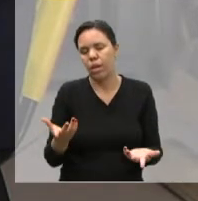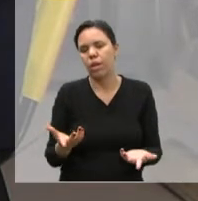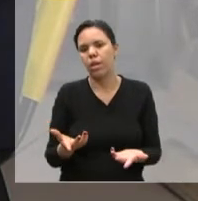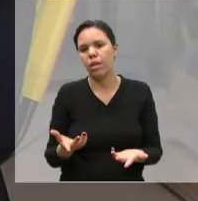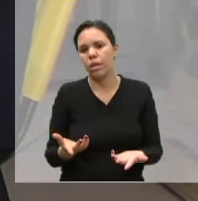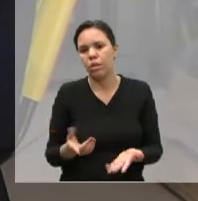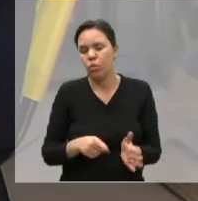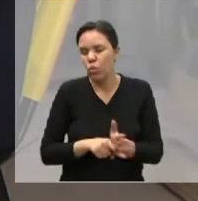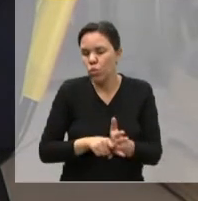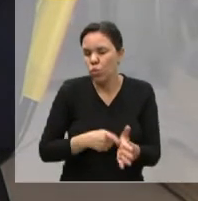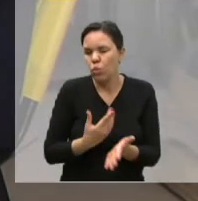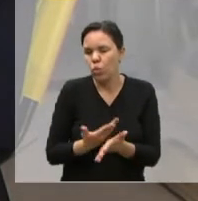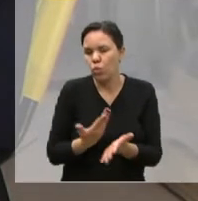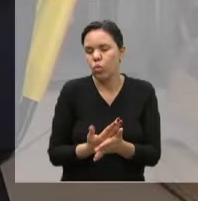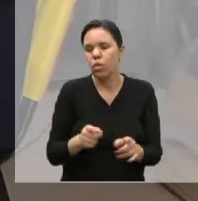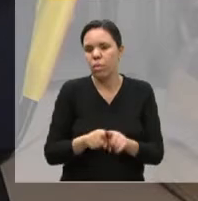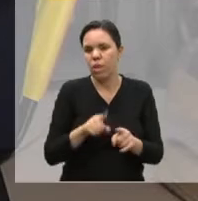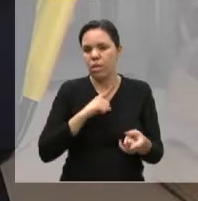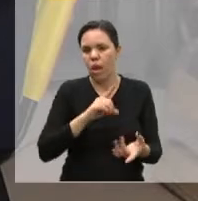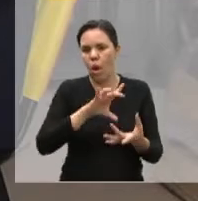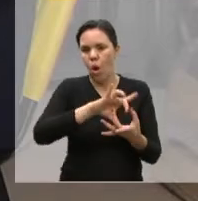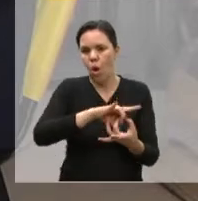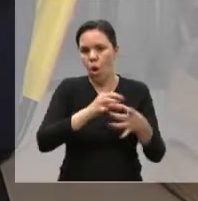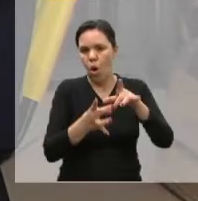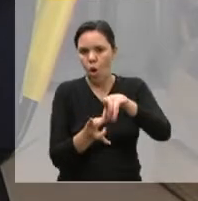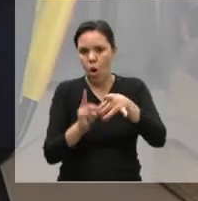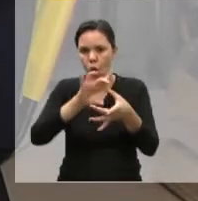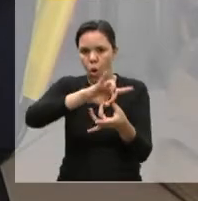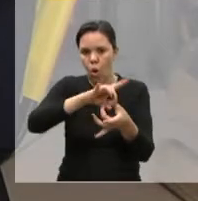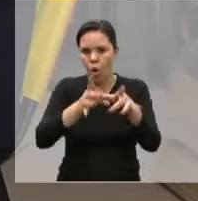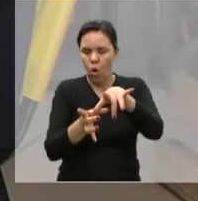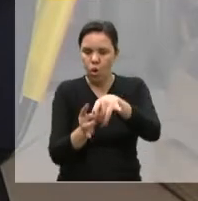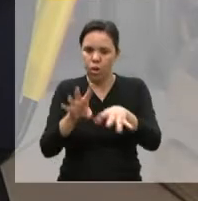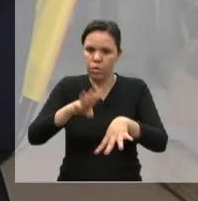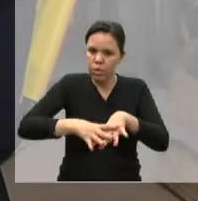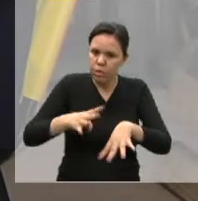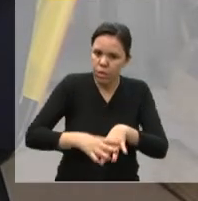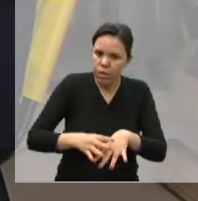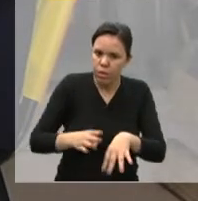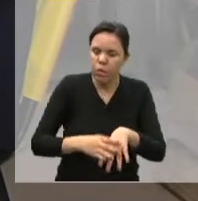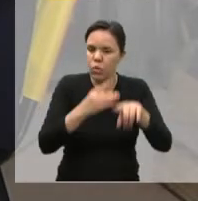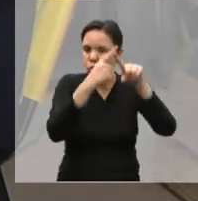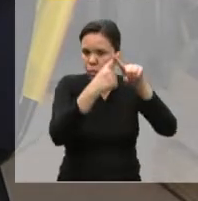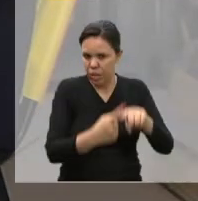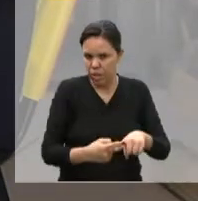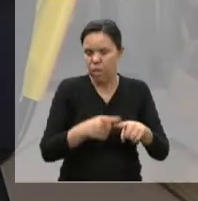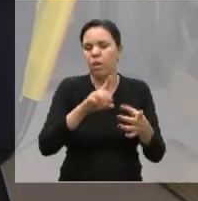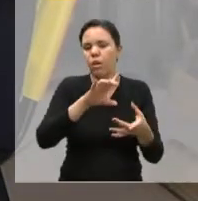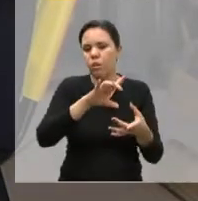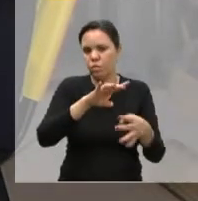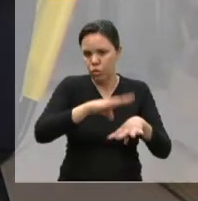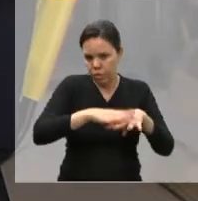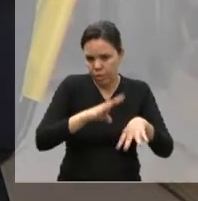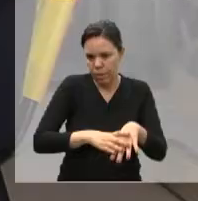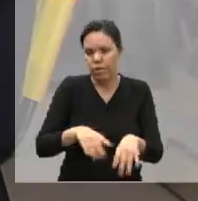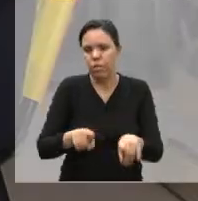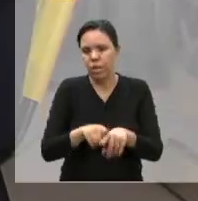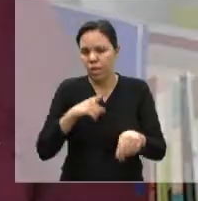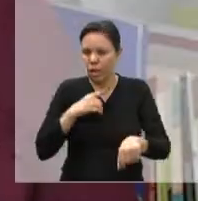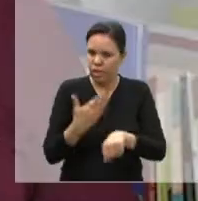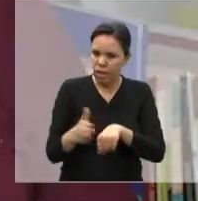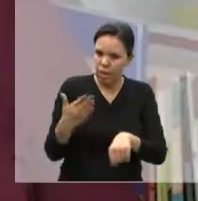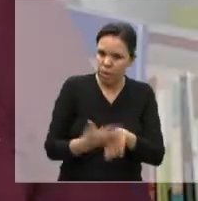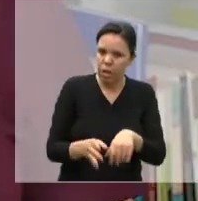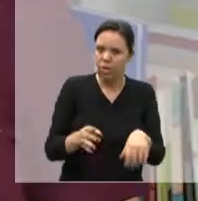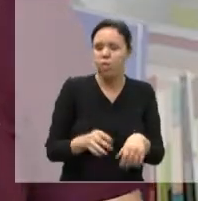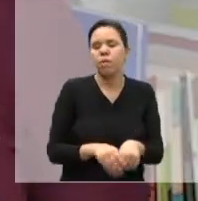a Olimpíada de Matemática da Unicamp. A gente tem treinamento olímpico para os alunos na matemática, e